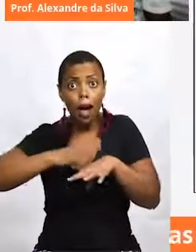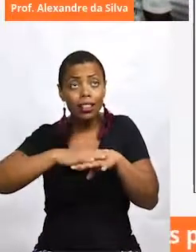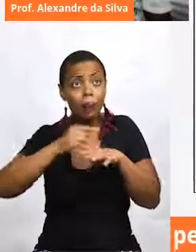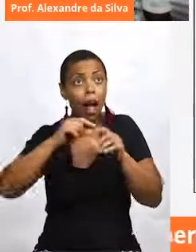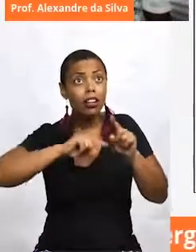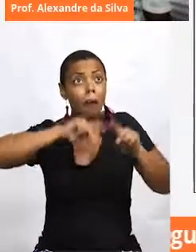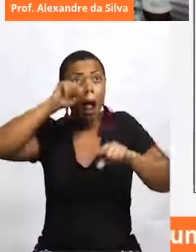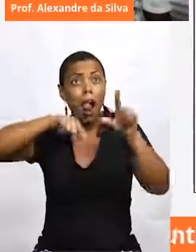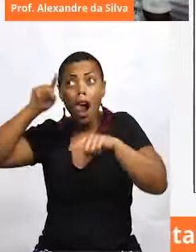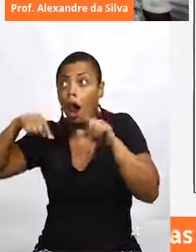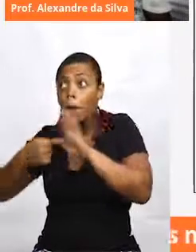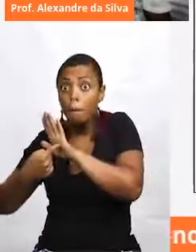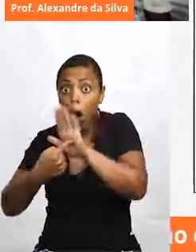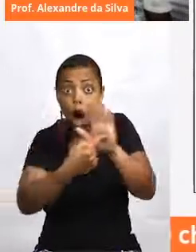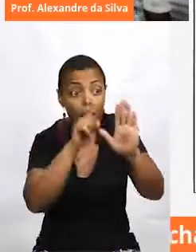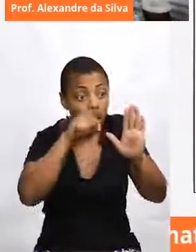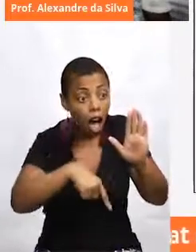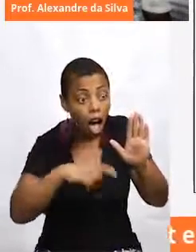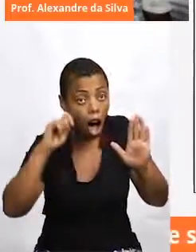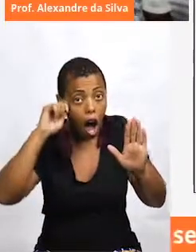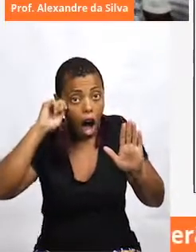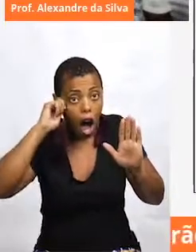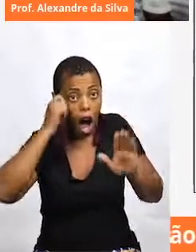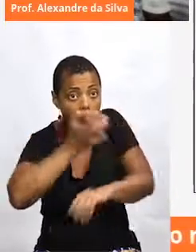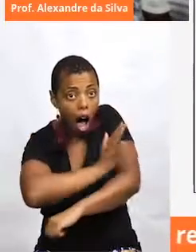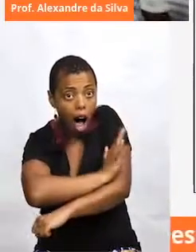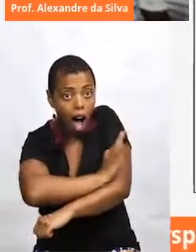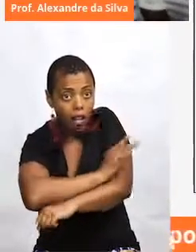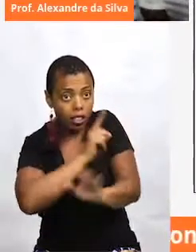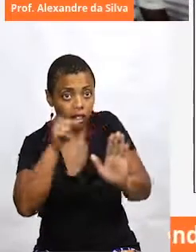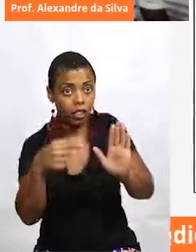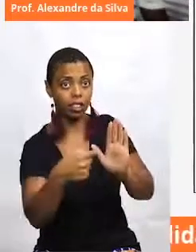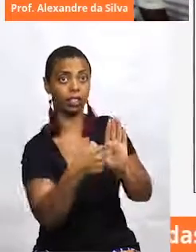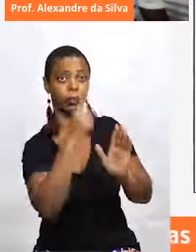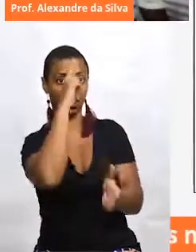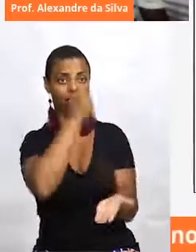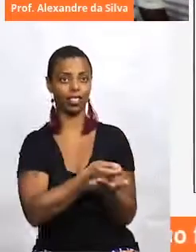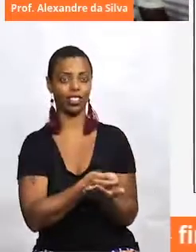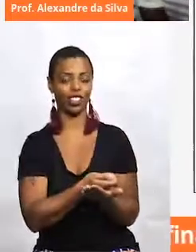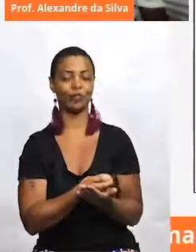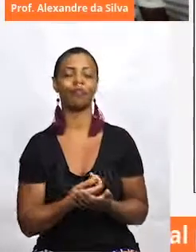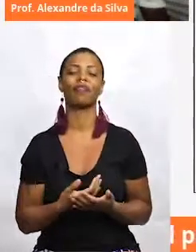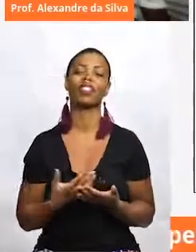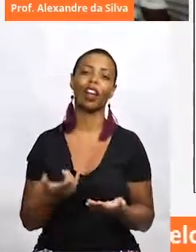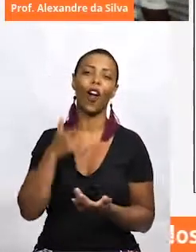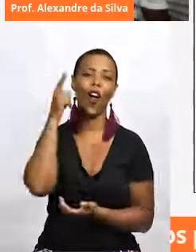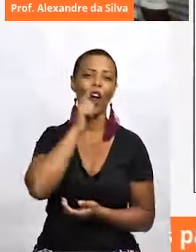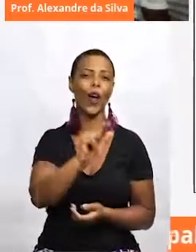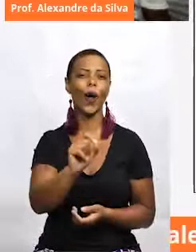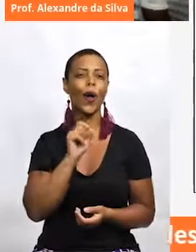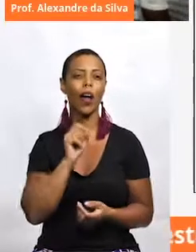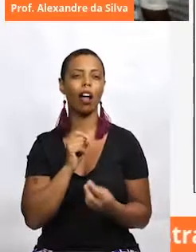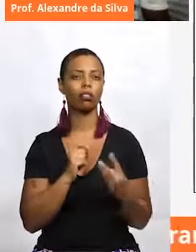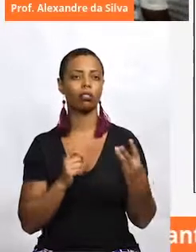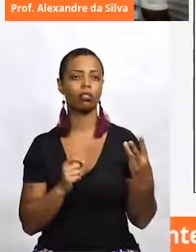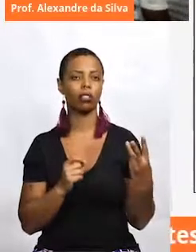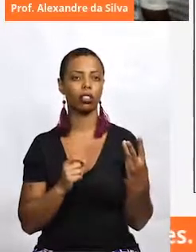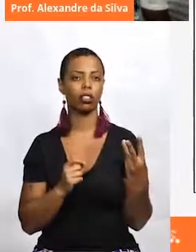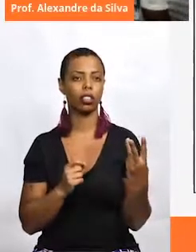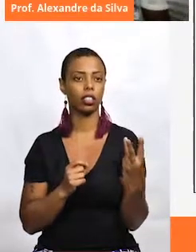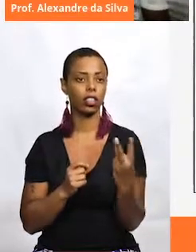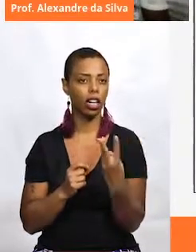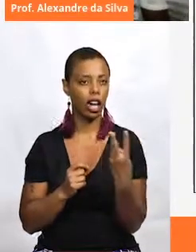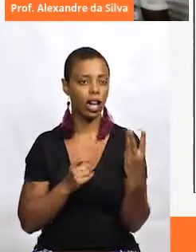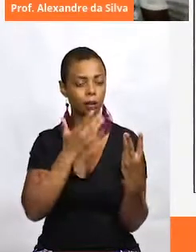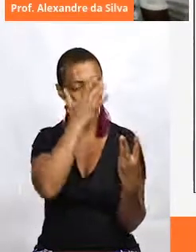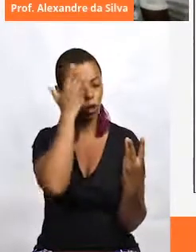grande determinante. E foi isso que eu consegui fazer. Então, quero aqui fazer menção a três pessoas que foram importantes e têm